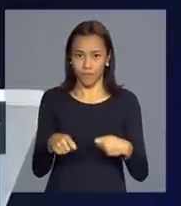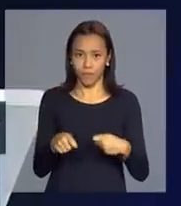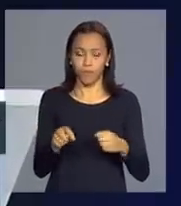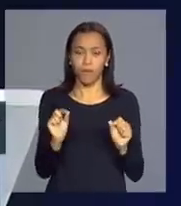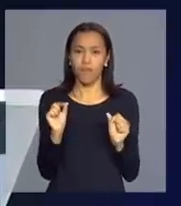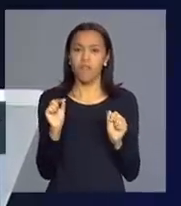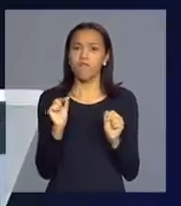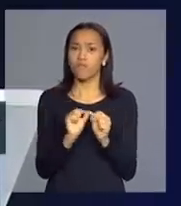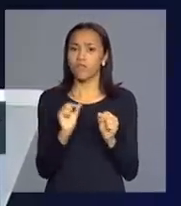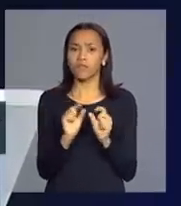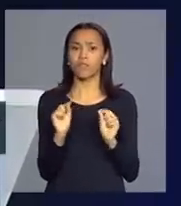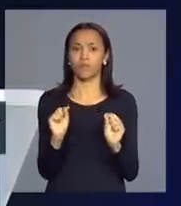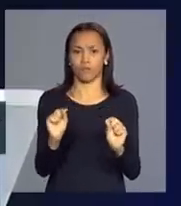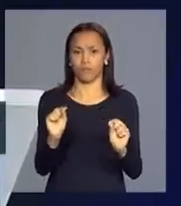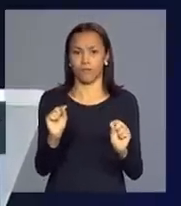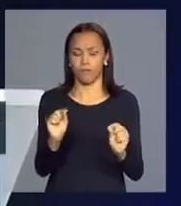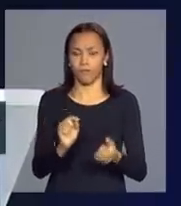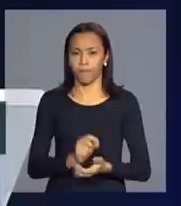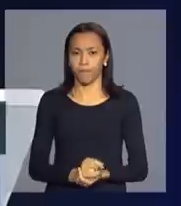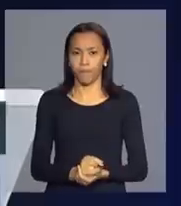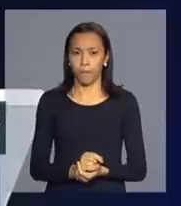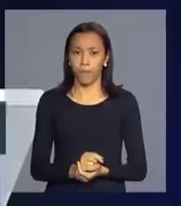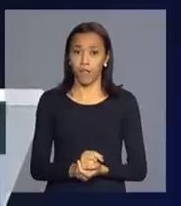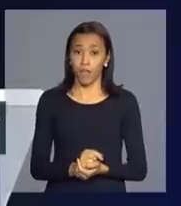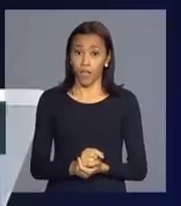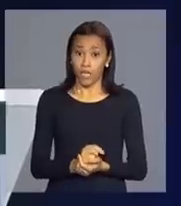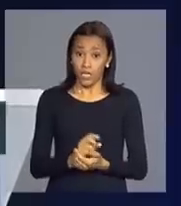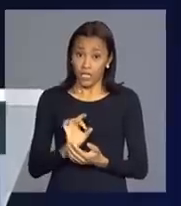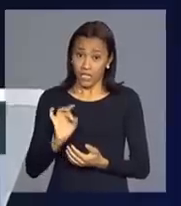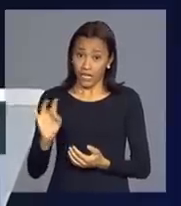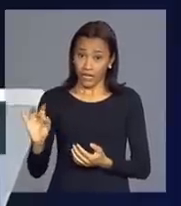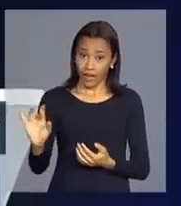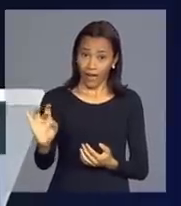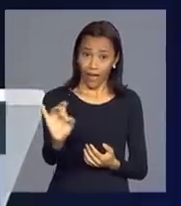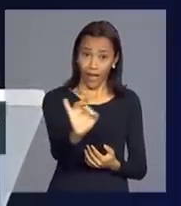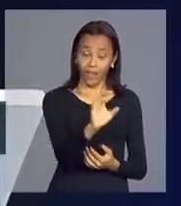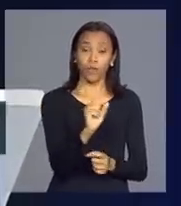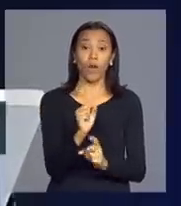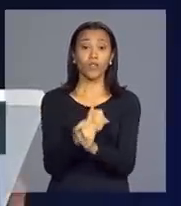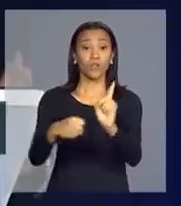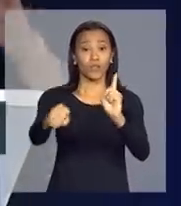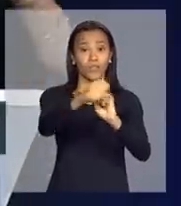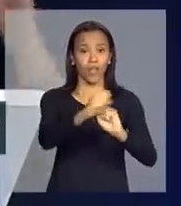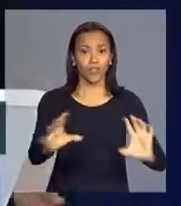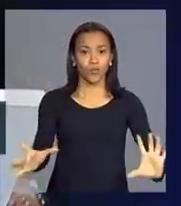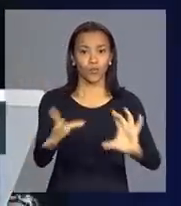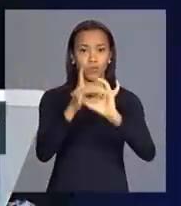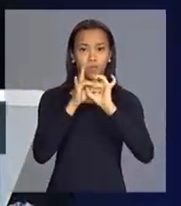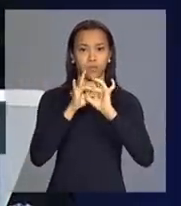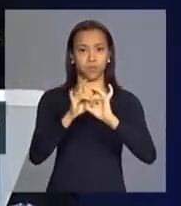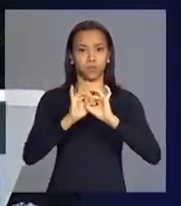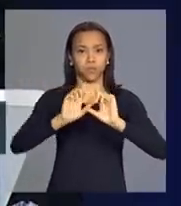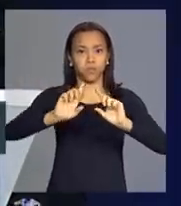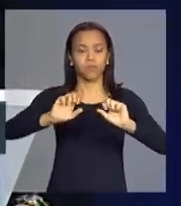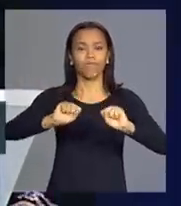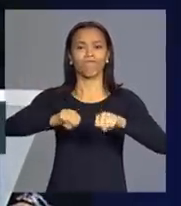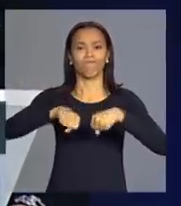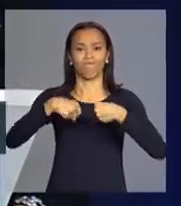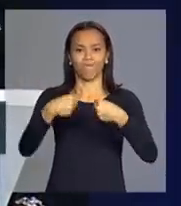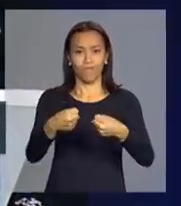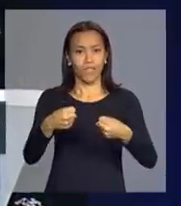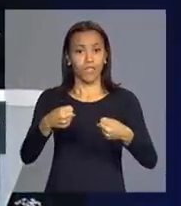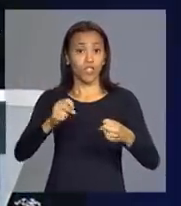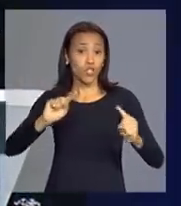fazê-lo com o engajamento do conjunto da sociedade, construindo consenso sobre questões que